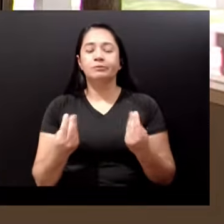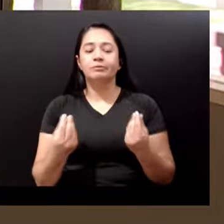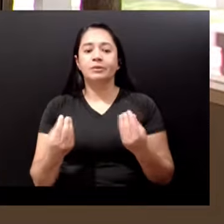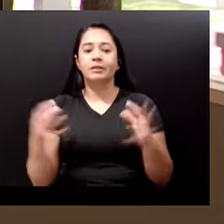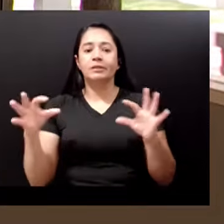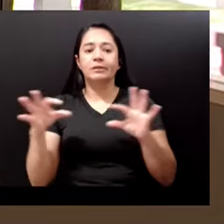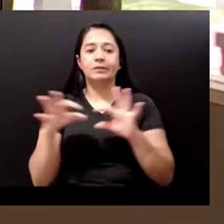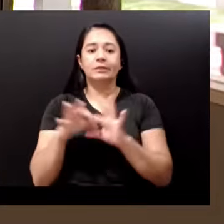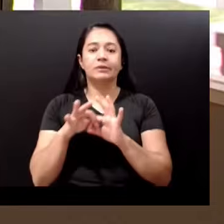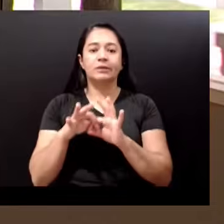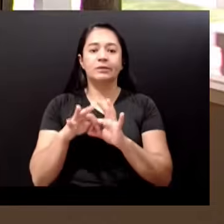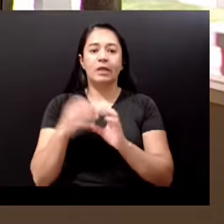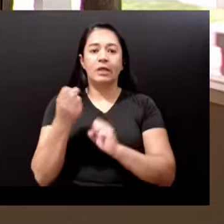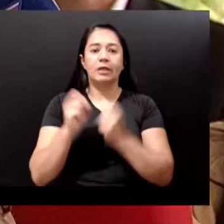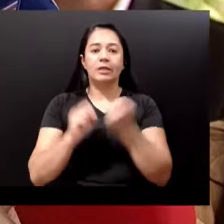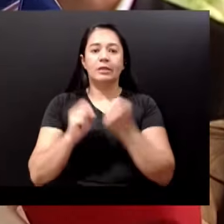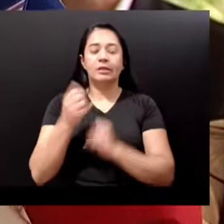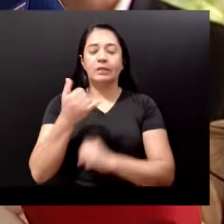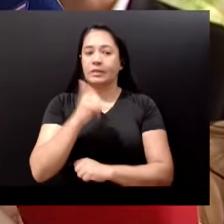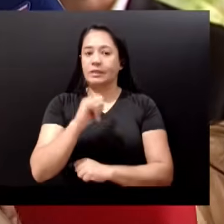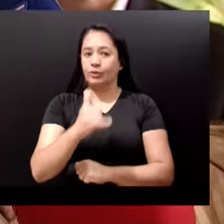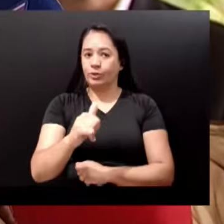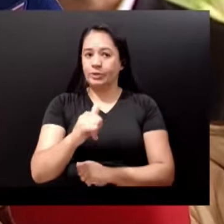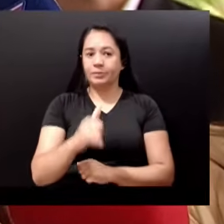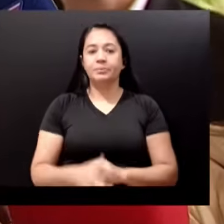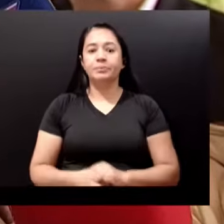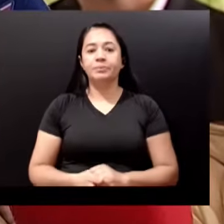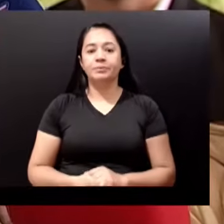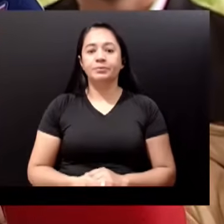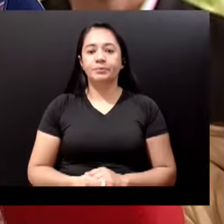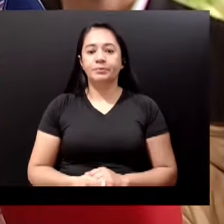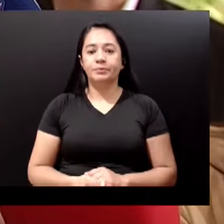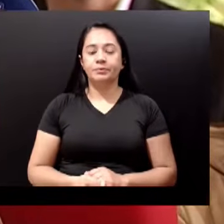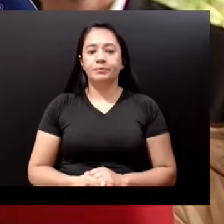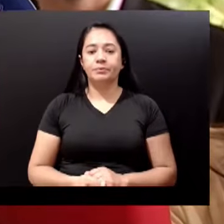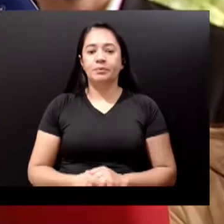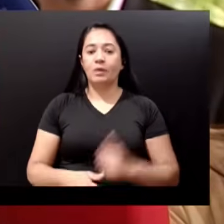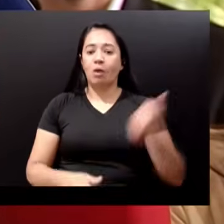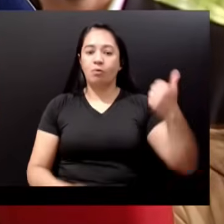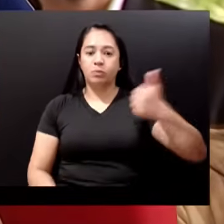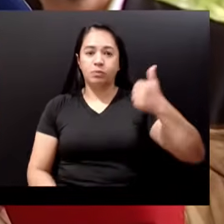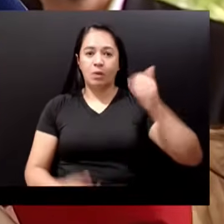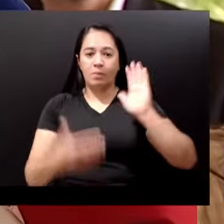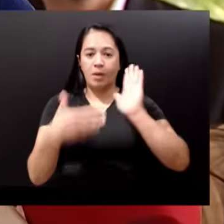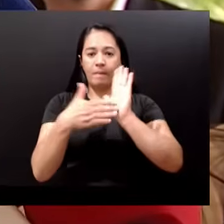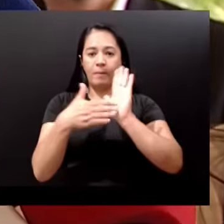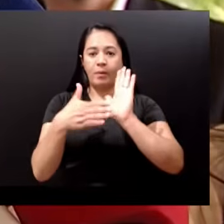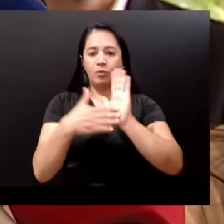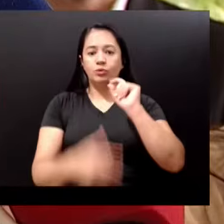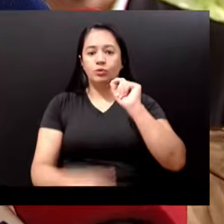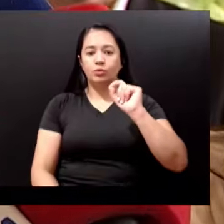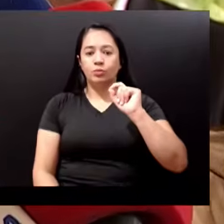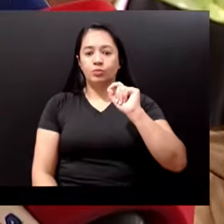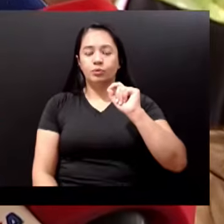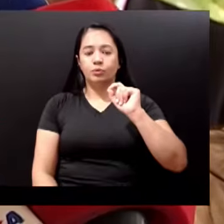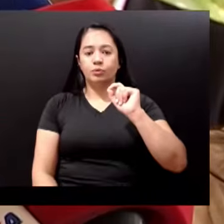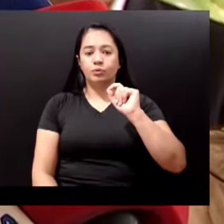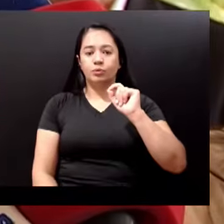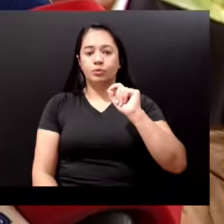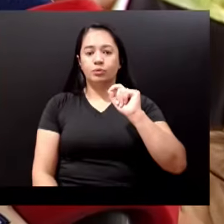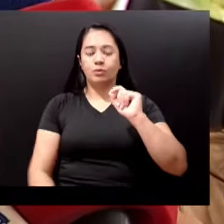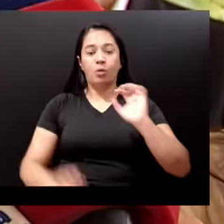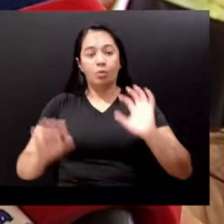indústria eletrônica. O primeiro ponto de pauta importante foi a comemoração.